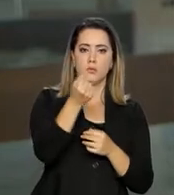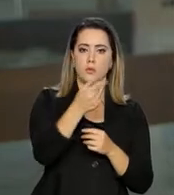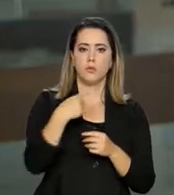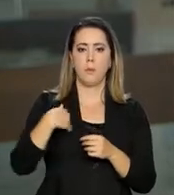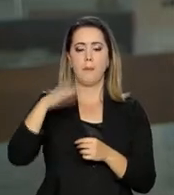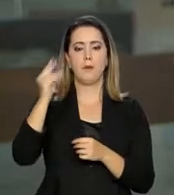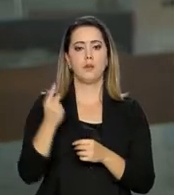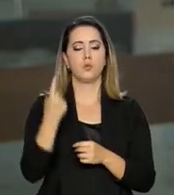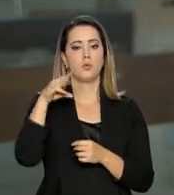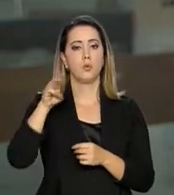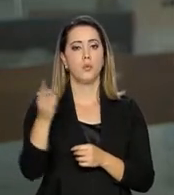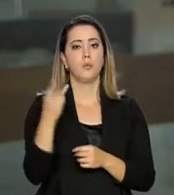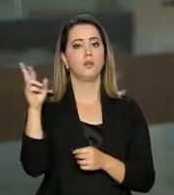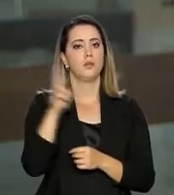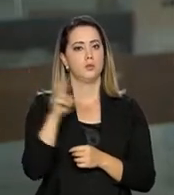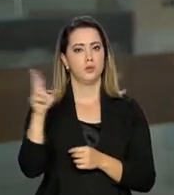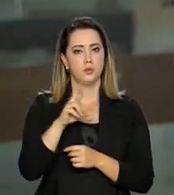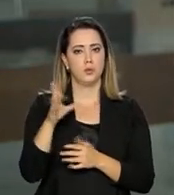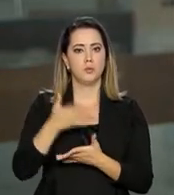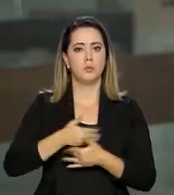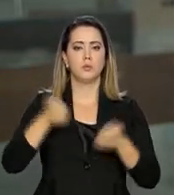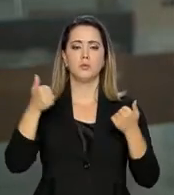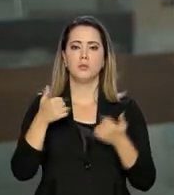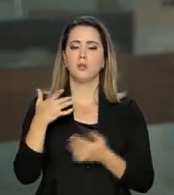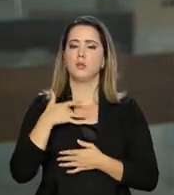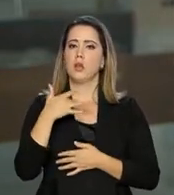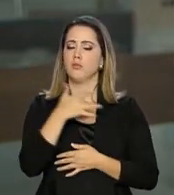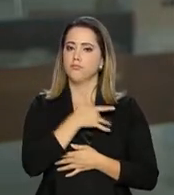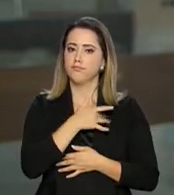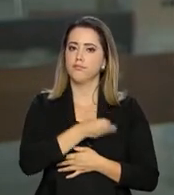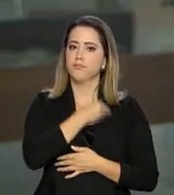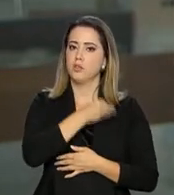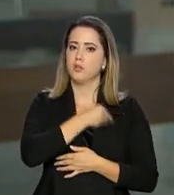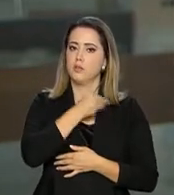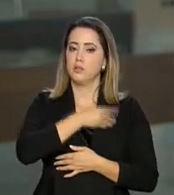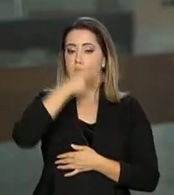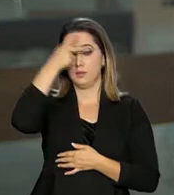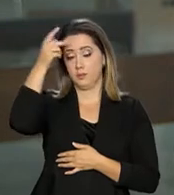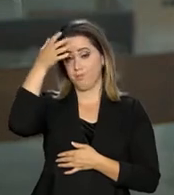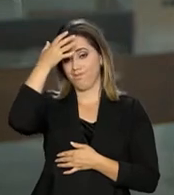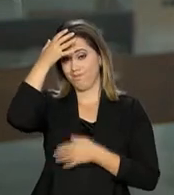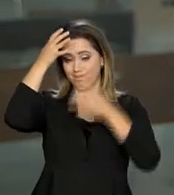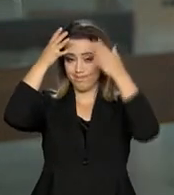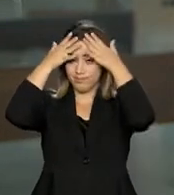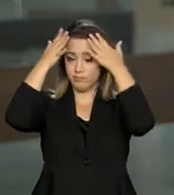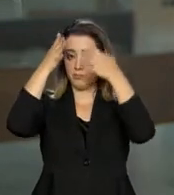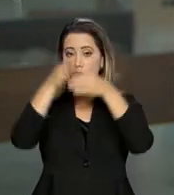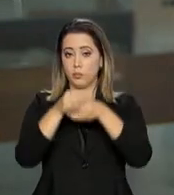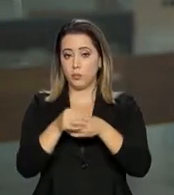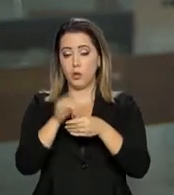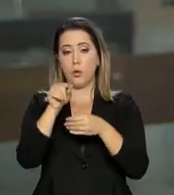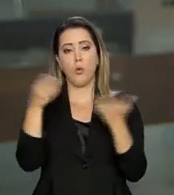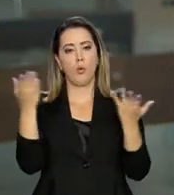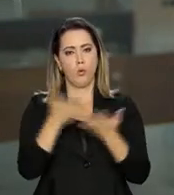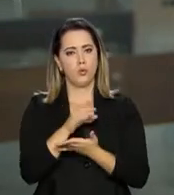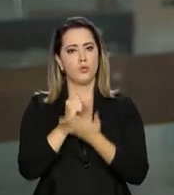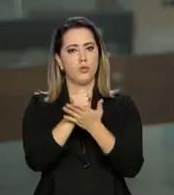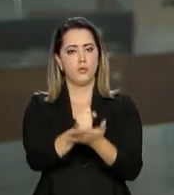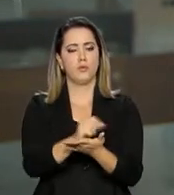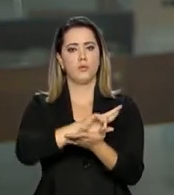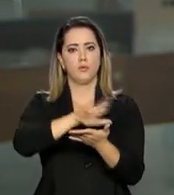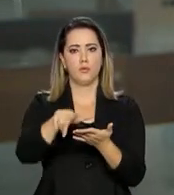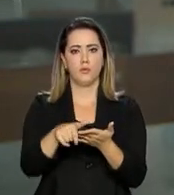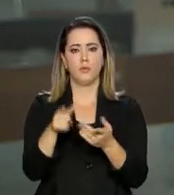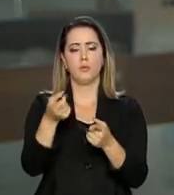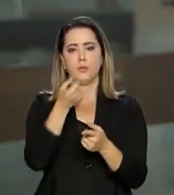e seiscentos mil reais para melhorar a qualidade de vida das pessoas com microcefalia atualmente o sus já oferece